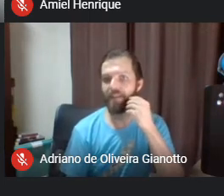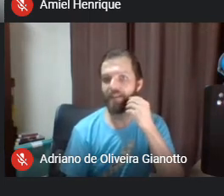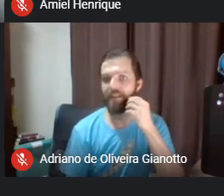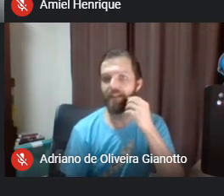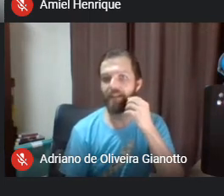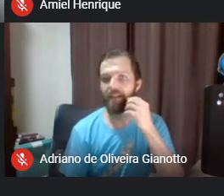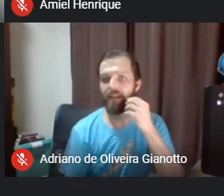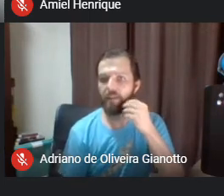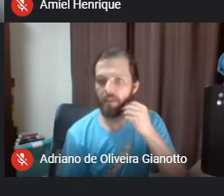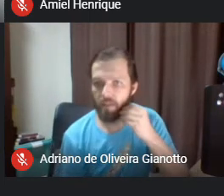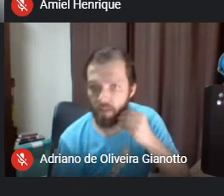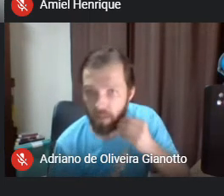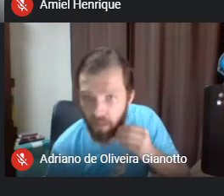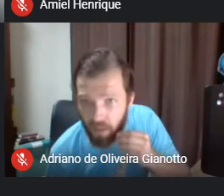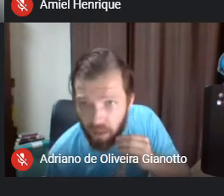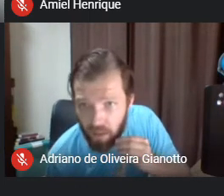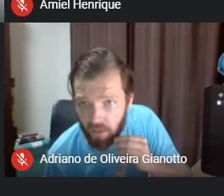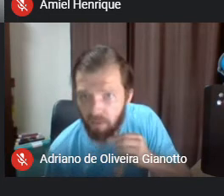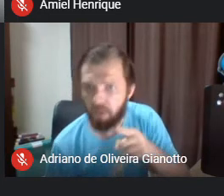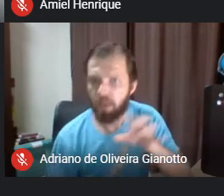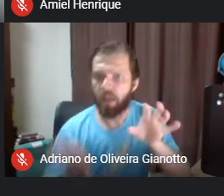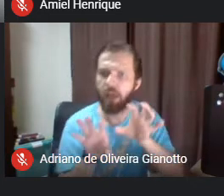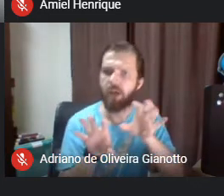Olha o slide.